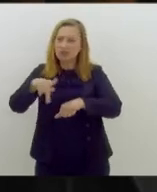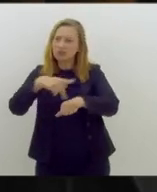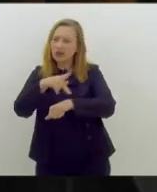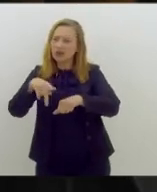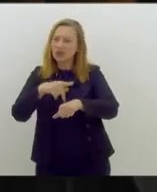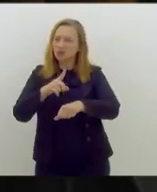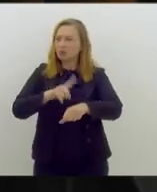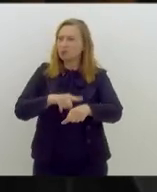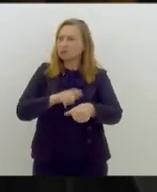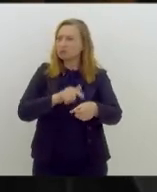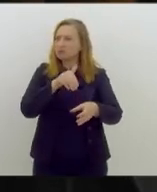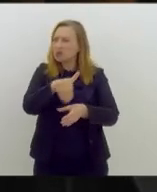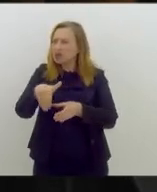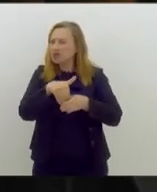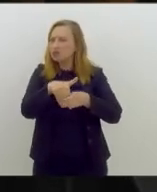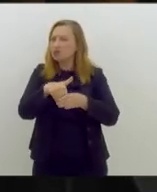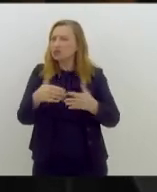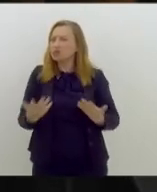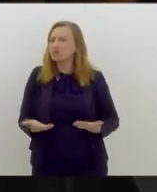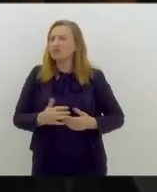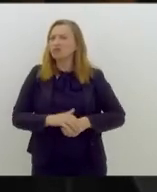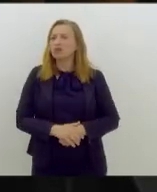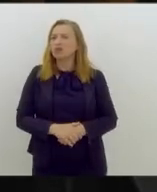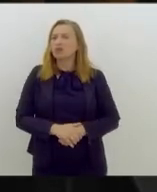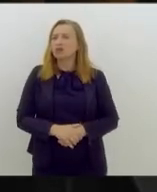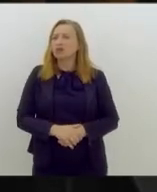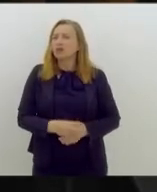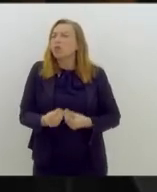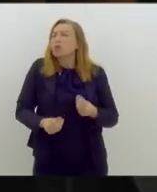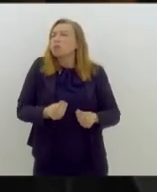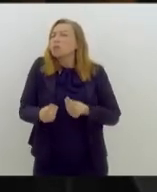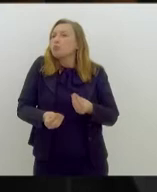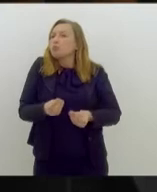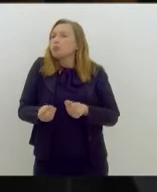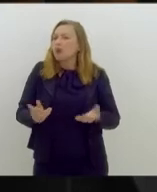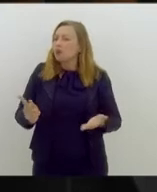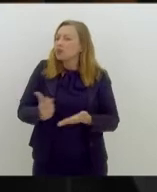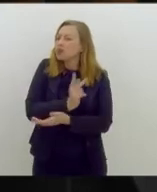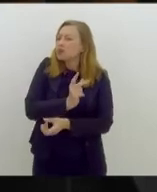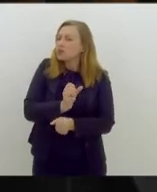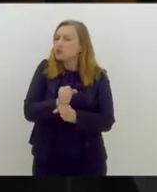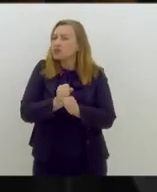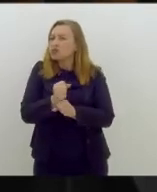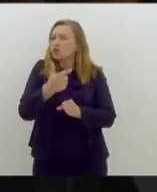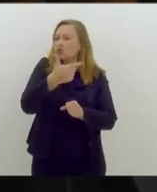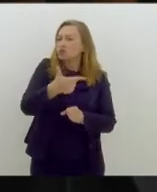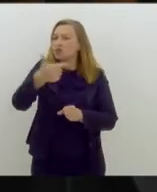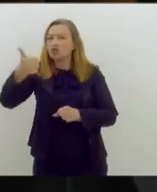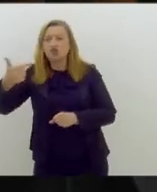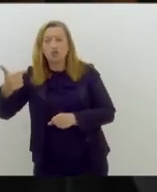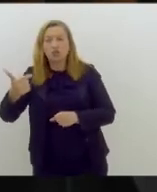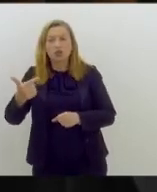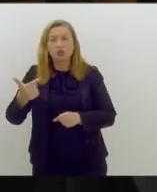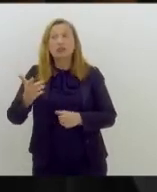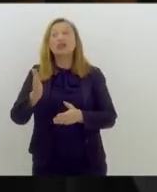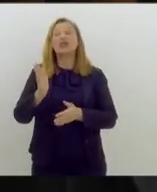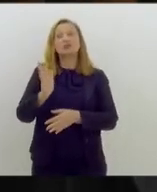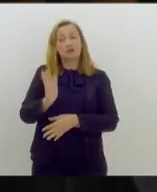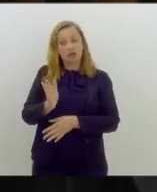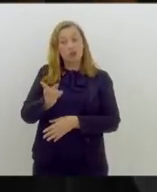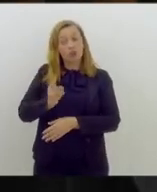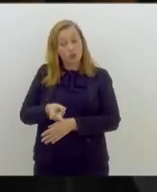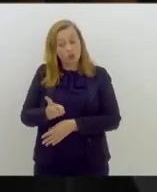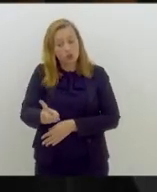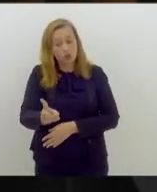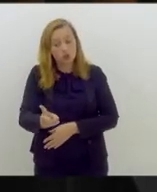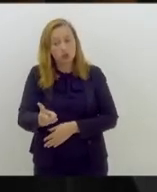eleições do que ocorreu esse ano de 2022 e ainda está a